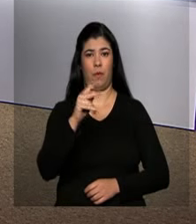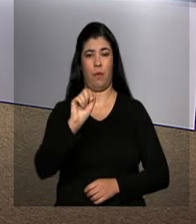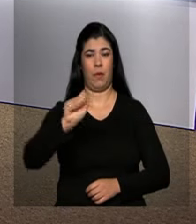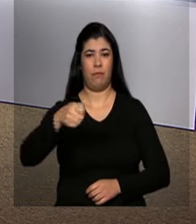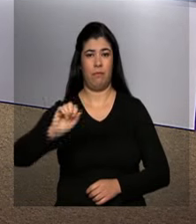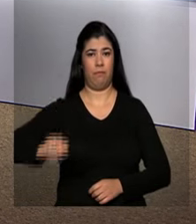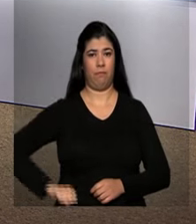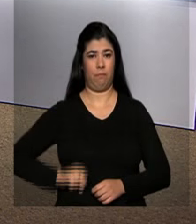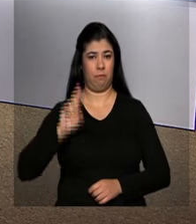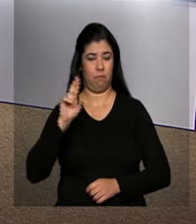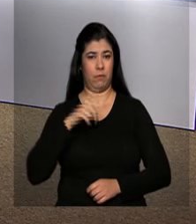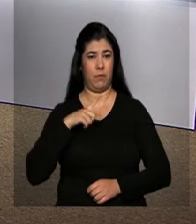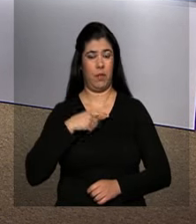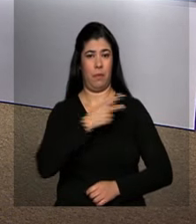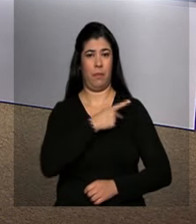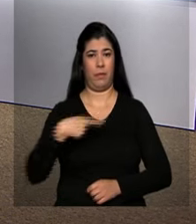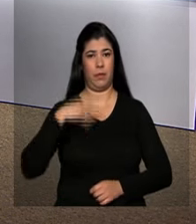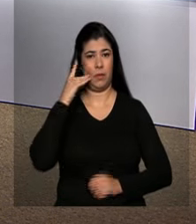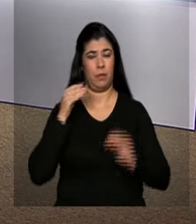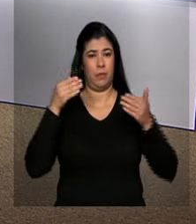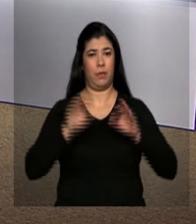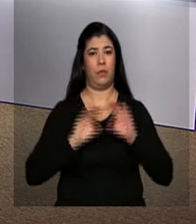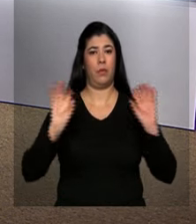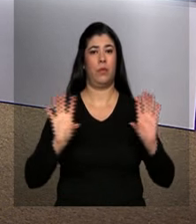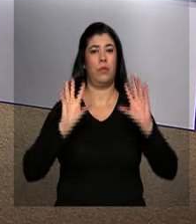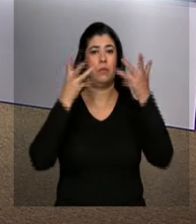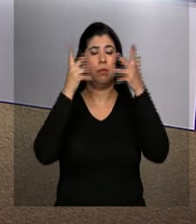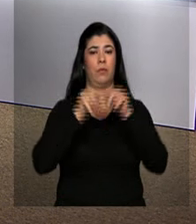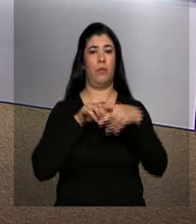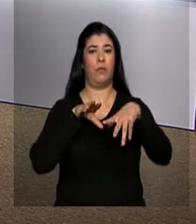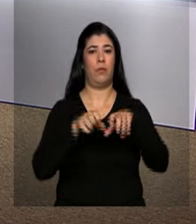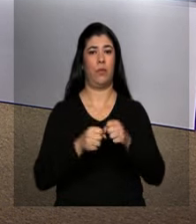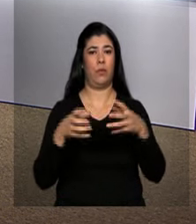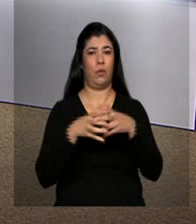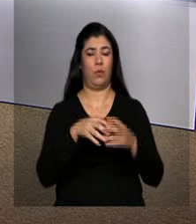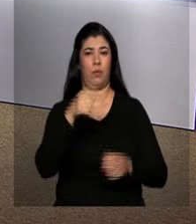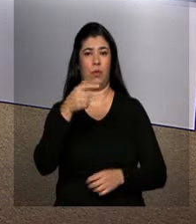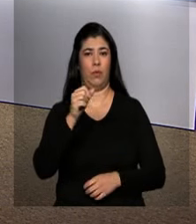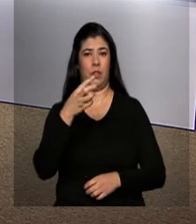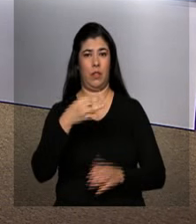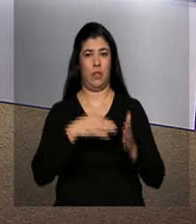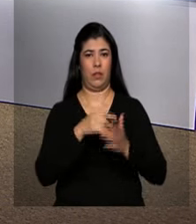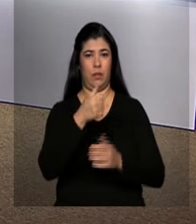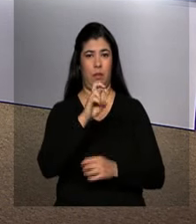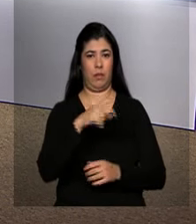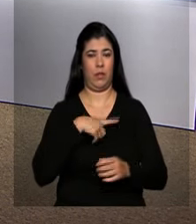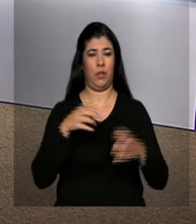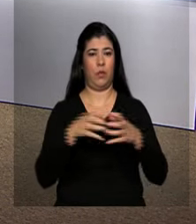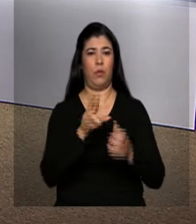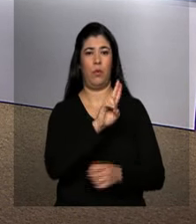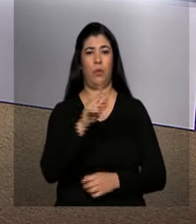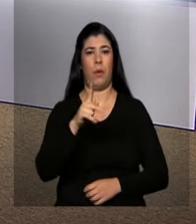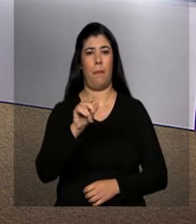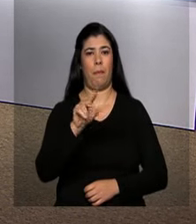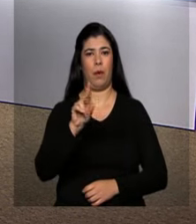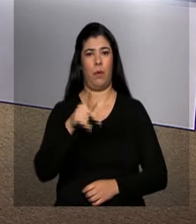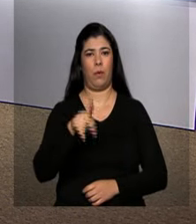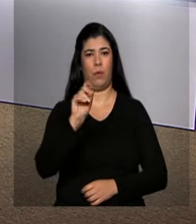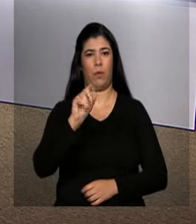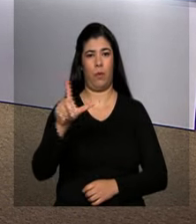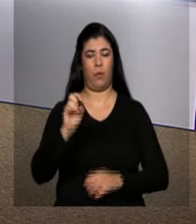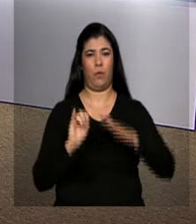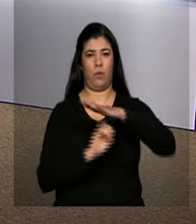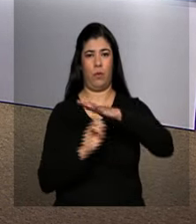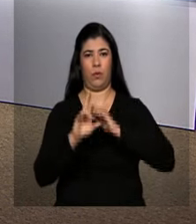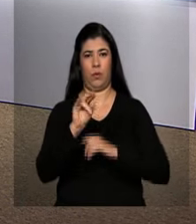A presidenta Dilma Rousseff participa da cerimônia de formatura da turma 2013-2015, turma Paulo Coll, do Instituto